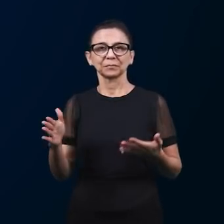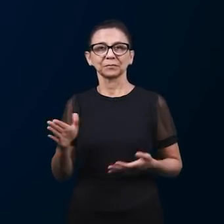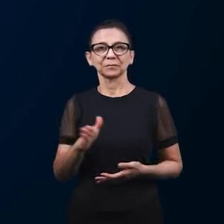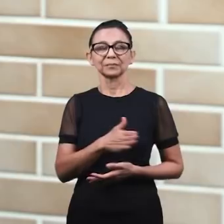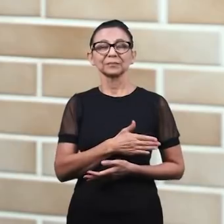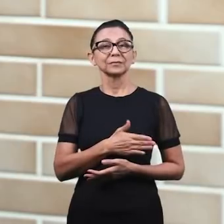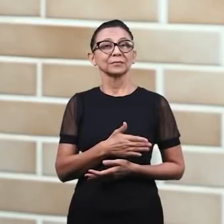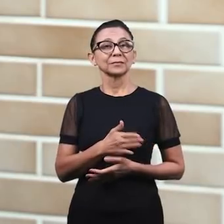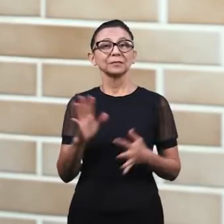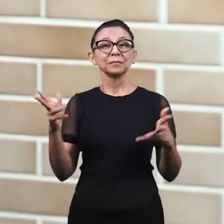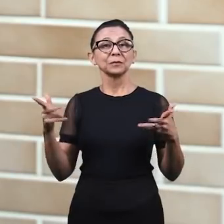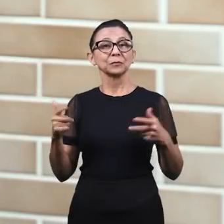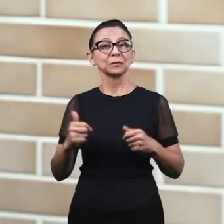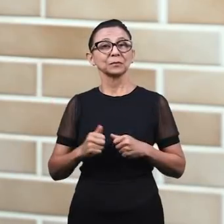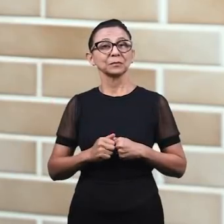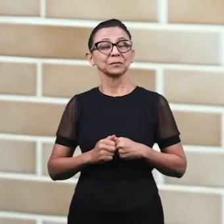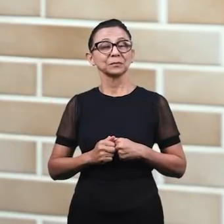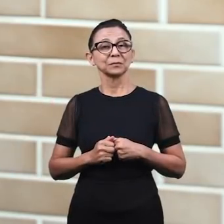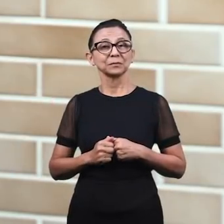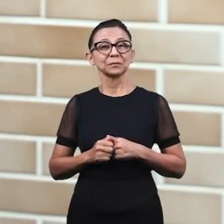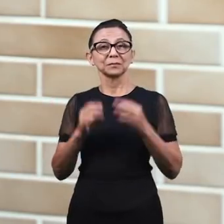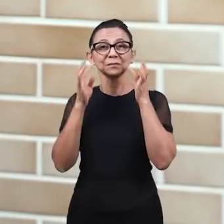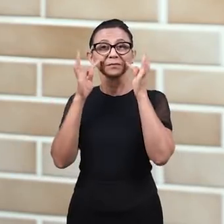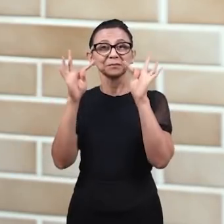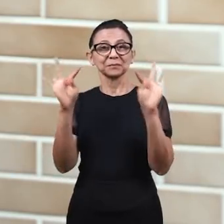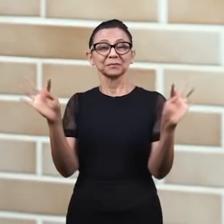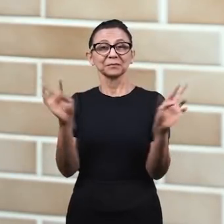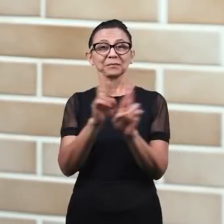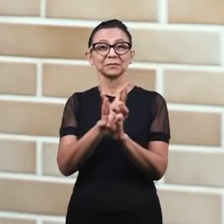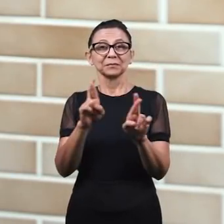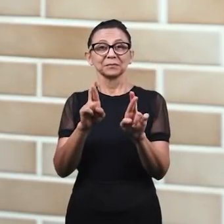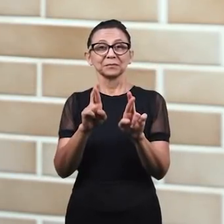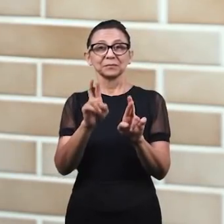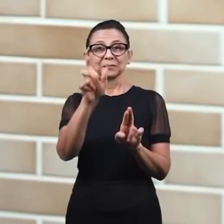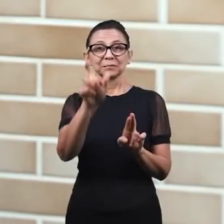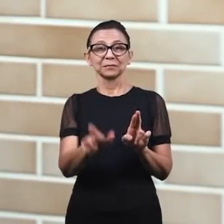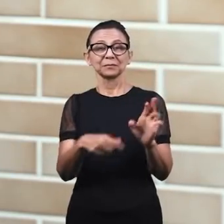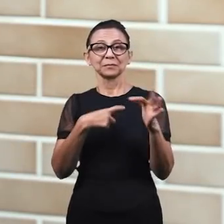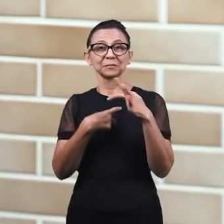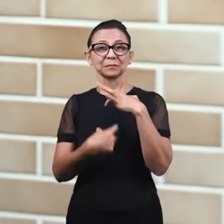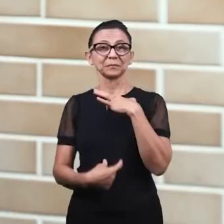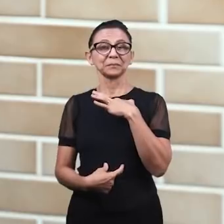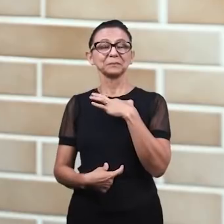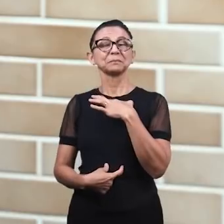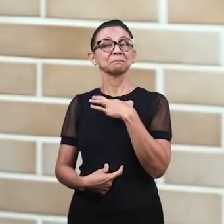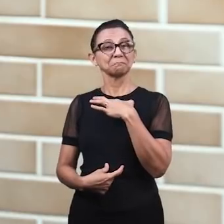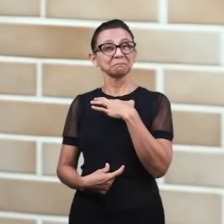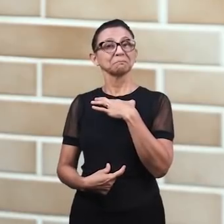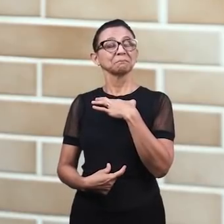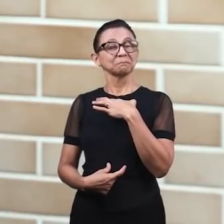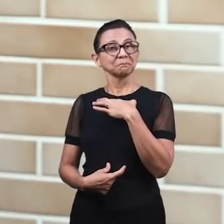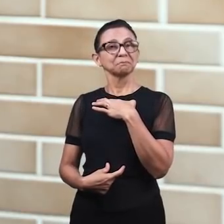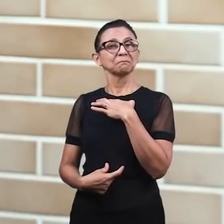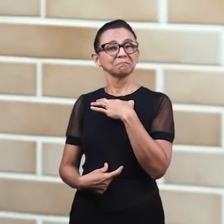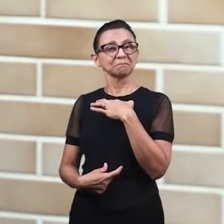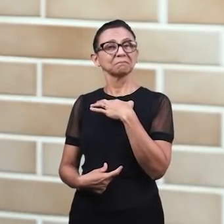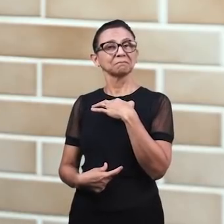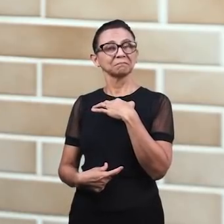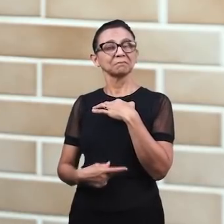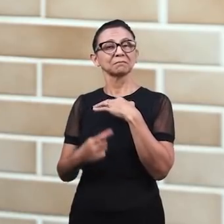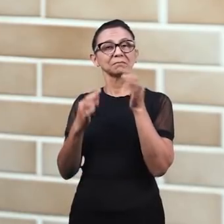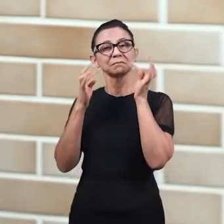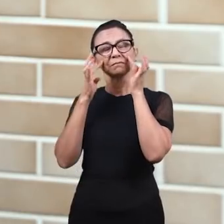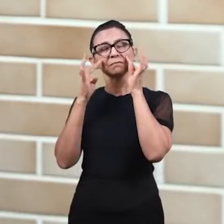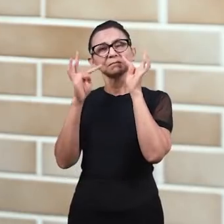Jesus. Que maravilhoso, Ricardo, é esse testemunho relacionado a esse obreiro. O obreiro que